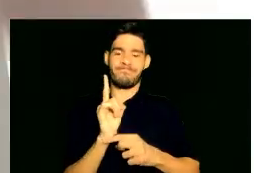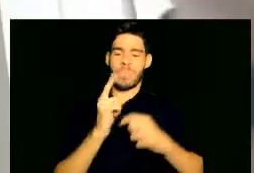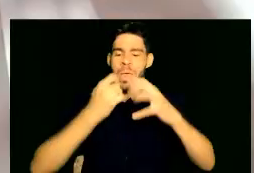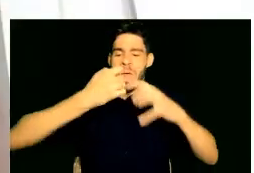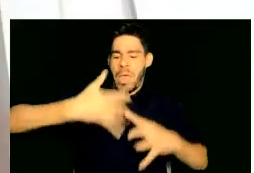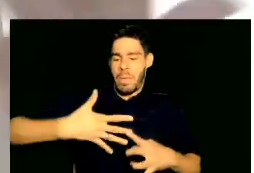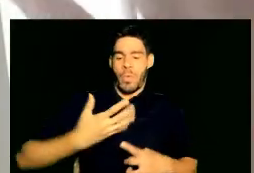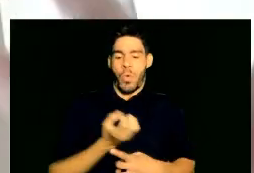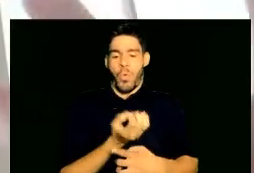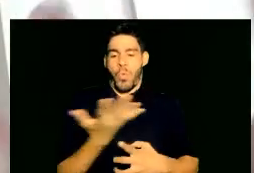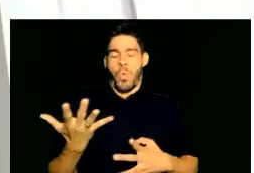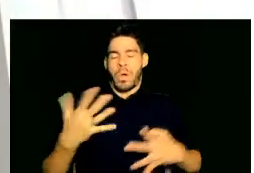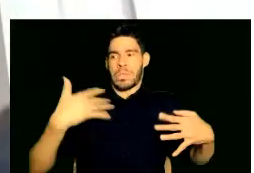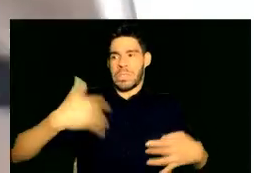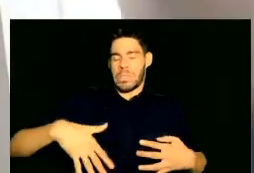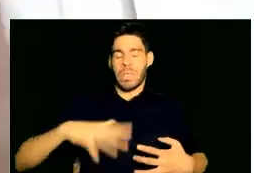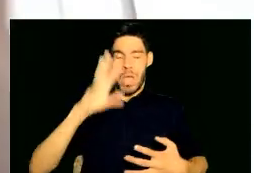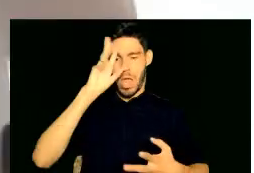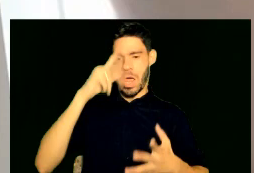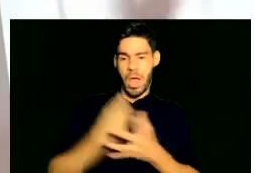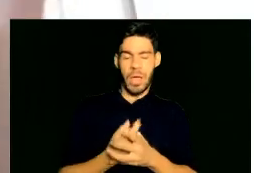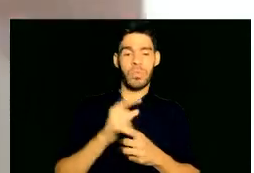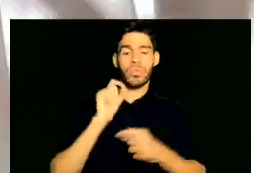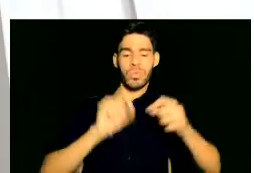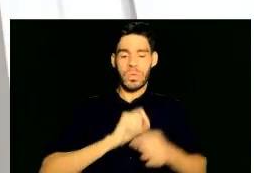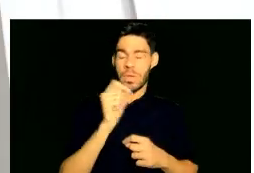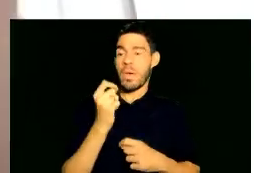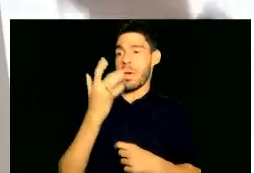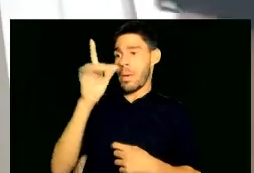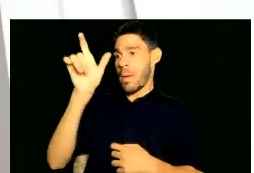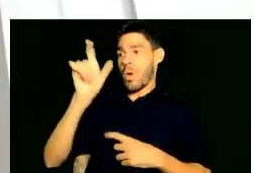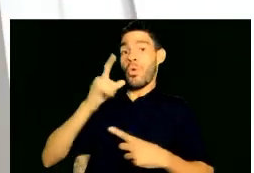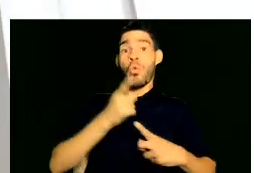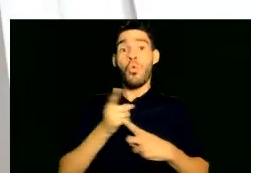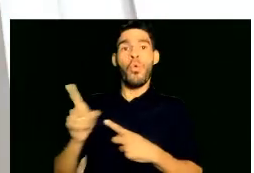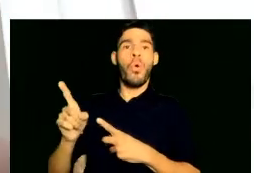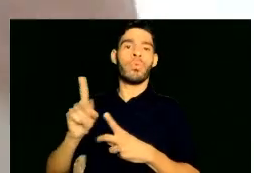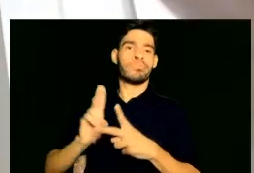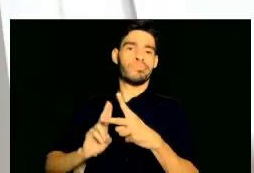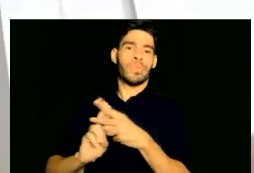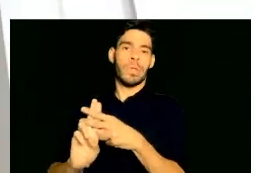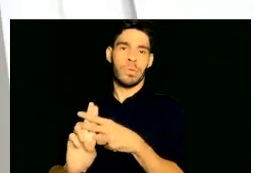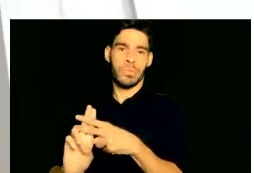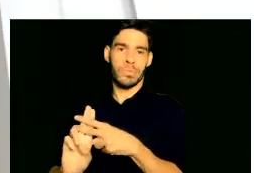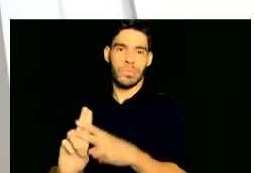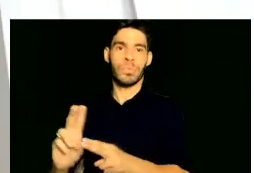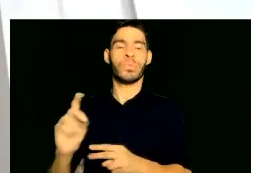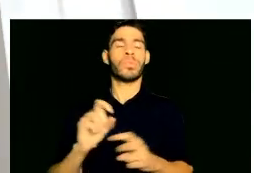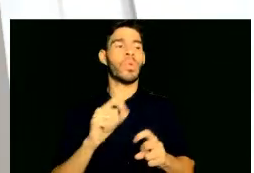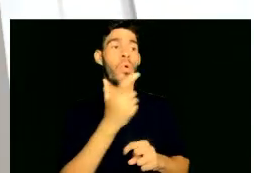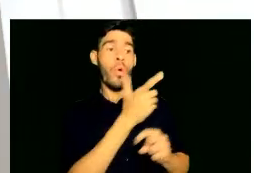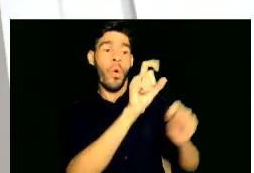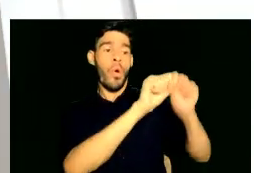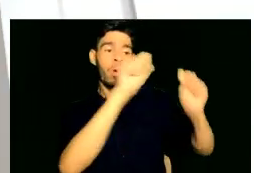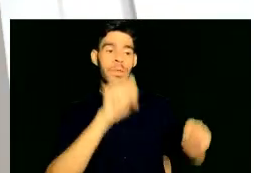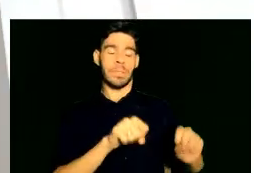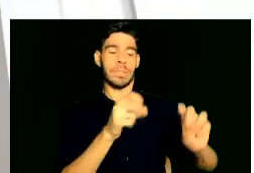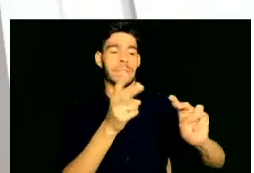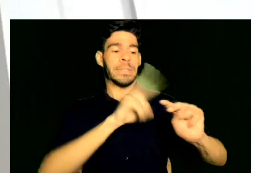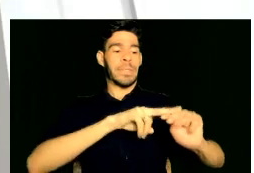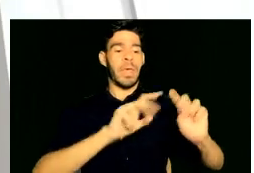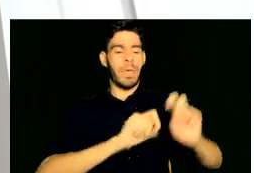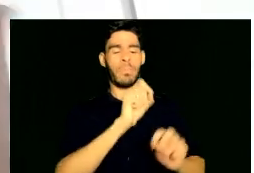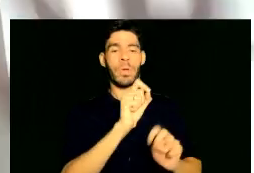portanto, isso justifica uma quantidade muito grande de decisões em favor de quem demanda, contra o SUS. De outro, o